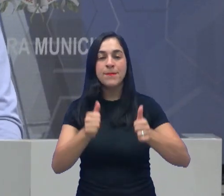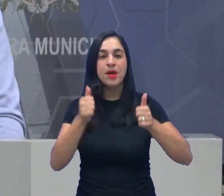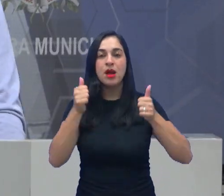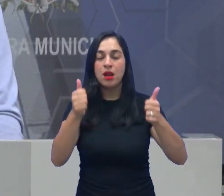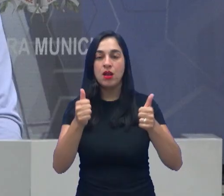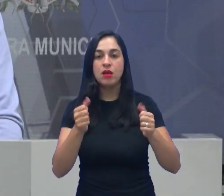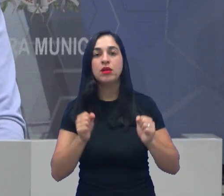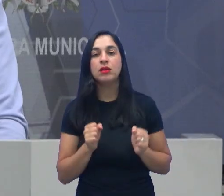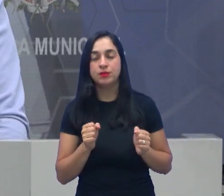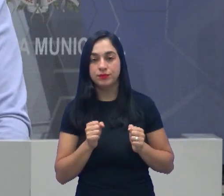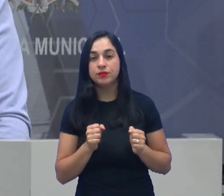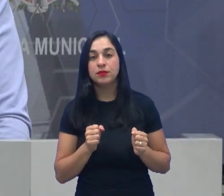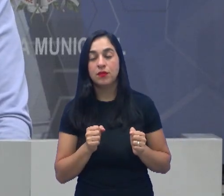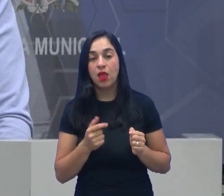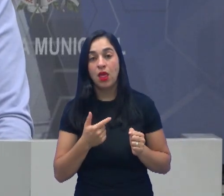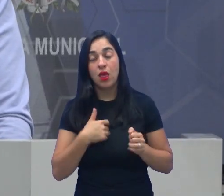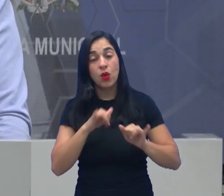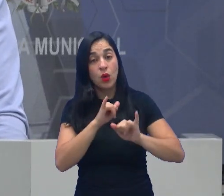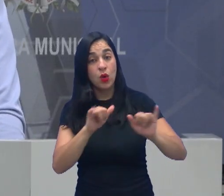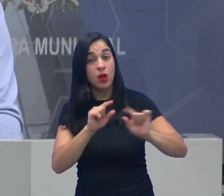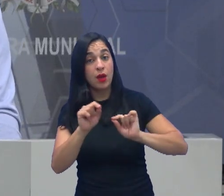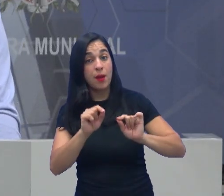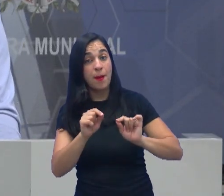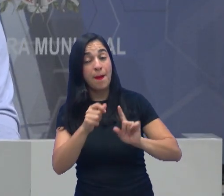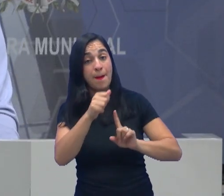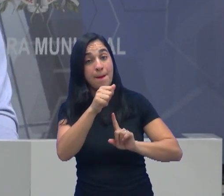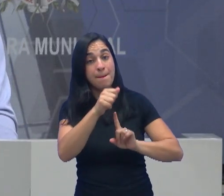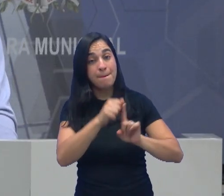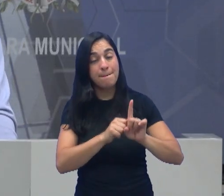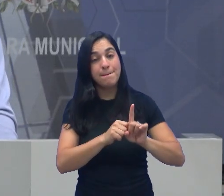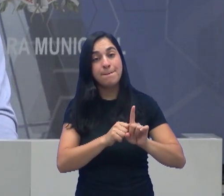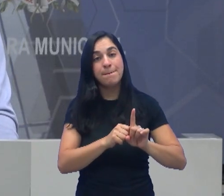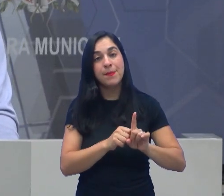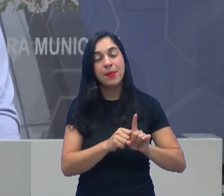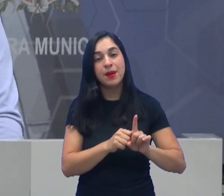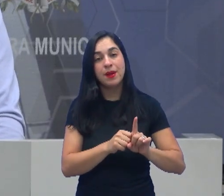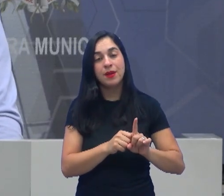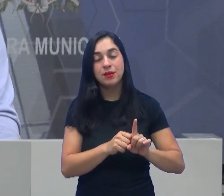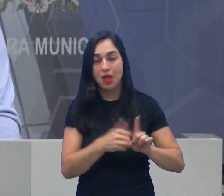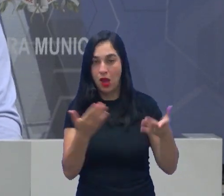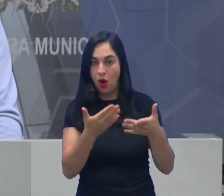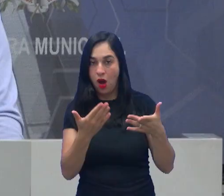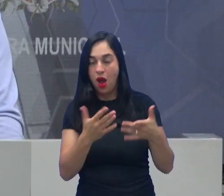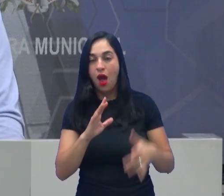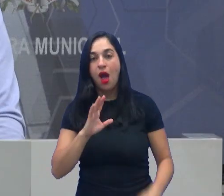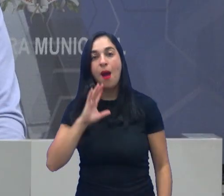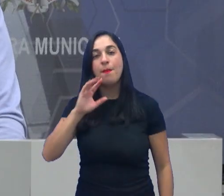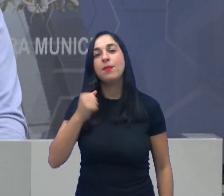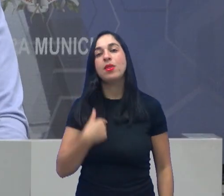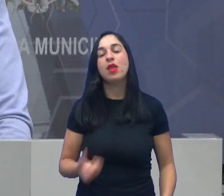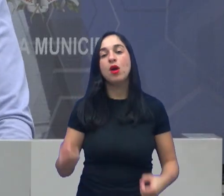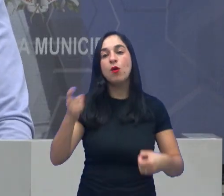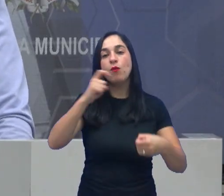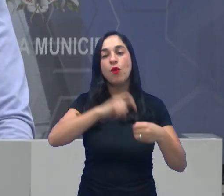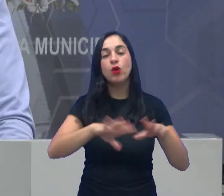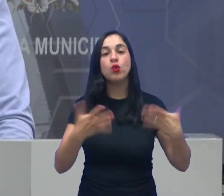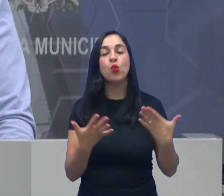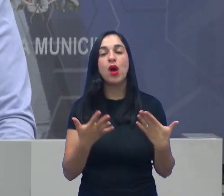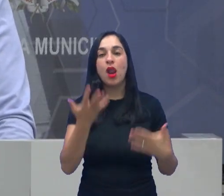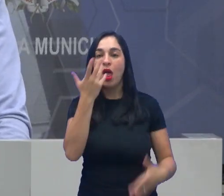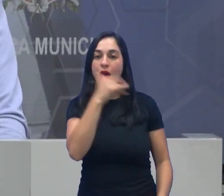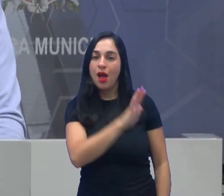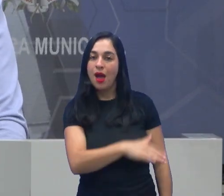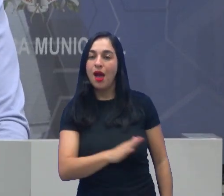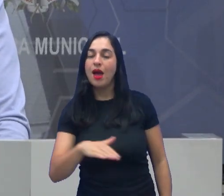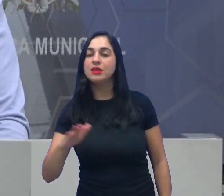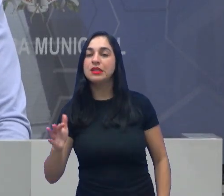primeiro momento. E vou dizer, abril, eu vou voltar nas férias das crianças, e eu vou mostrar o vídeo para vocês de hoje,